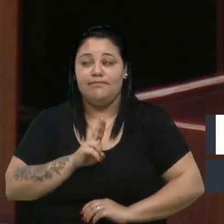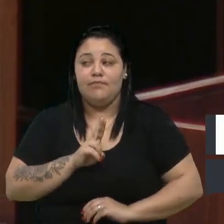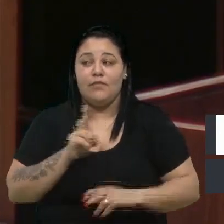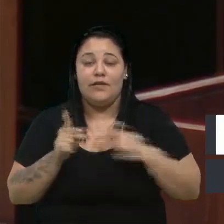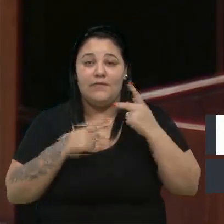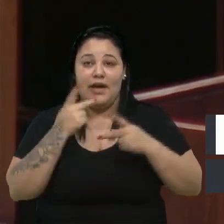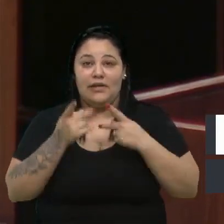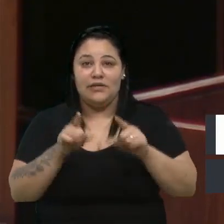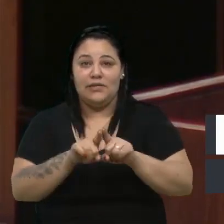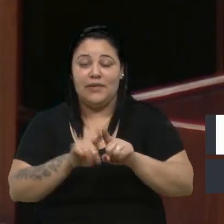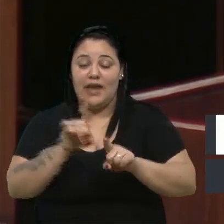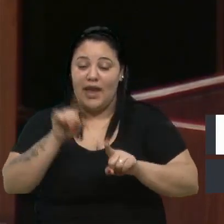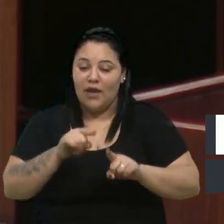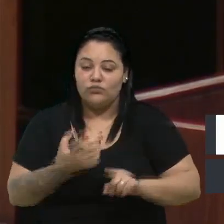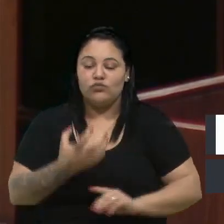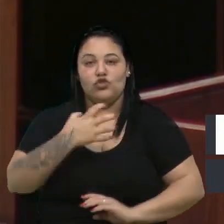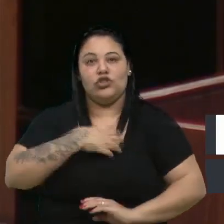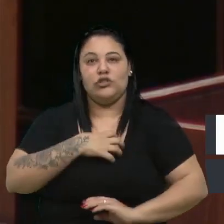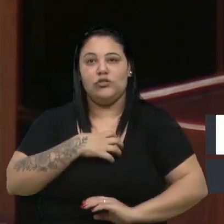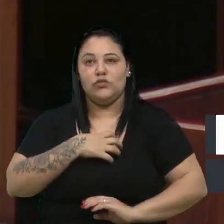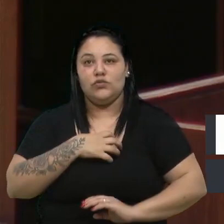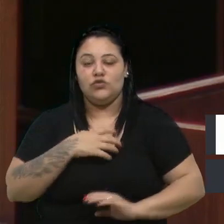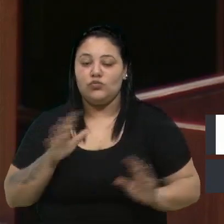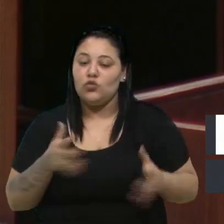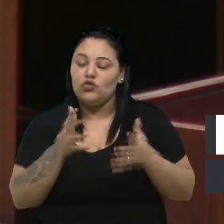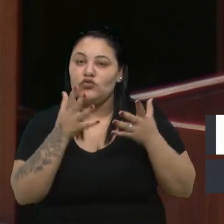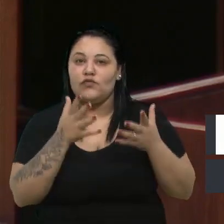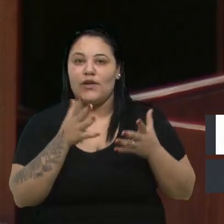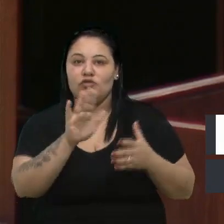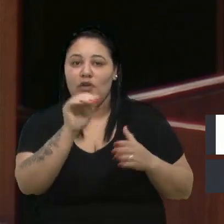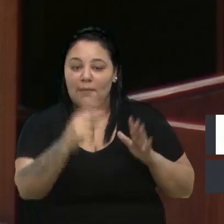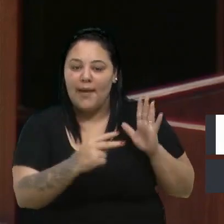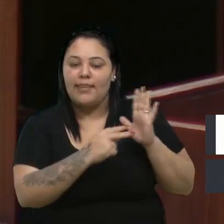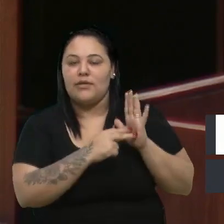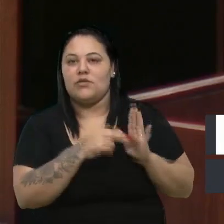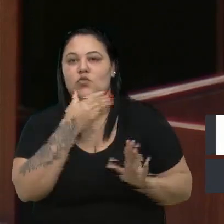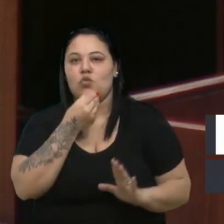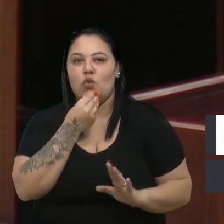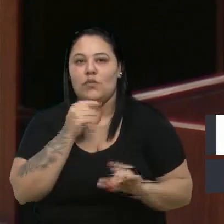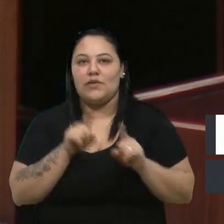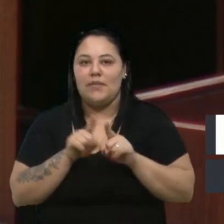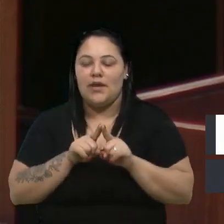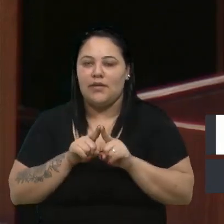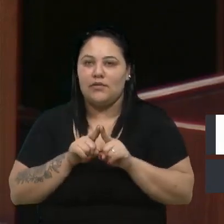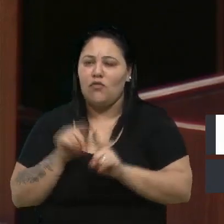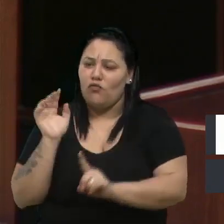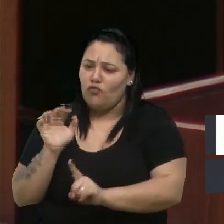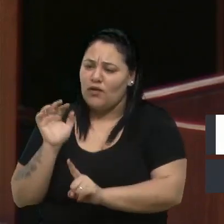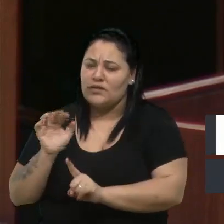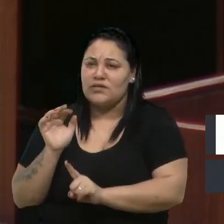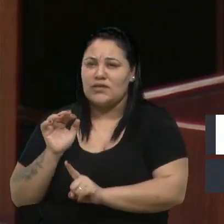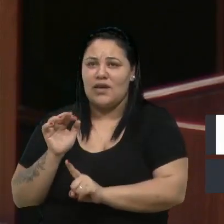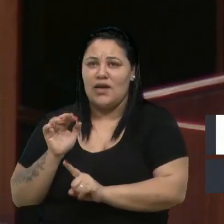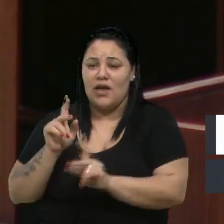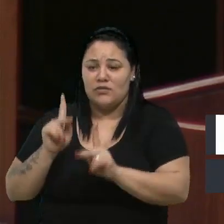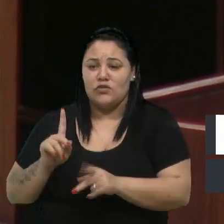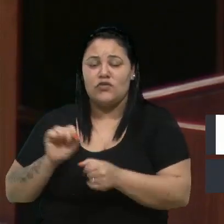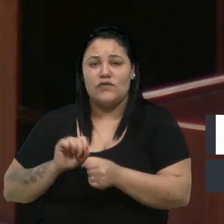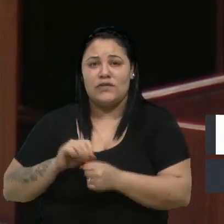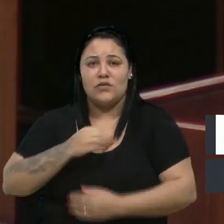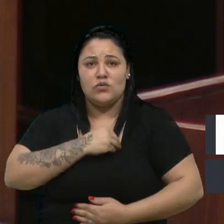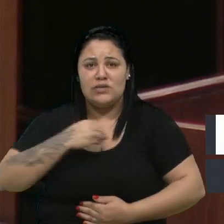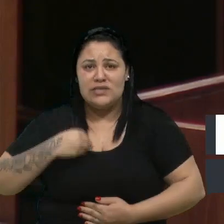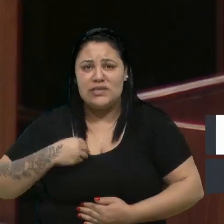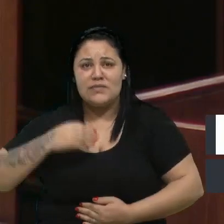é uma das formas de chamarmos atenção e motivarmos as pessoas a fazerem os exames